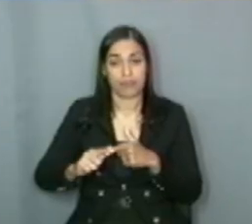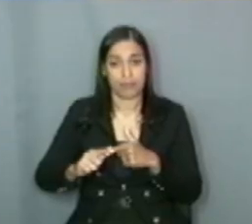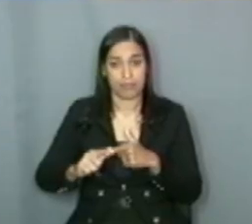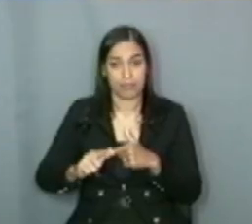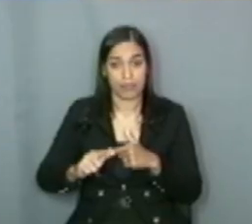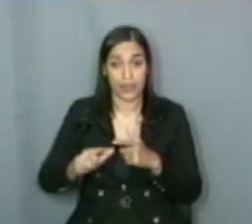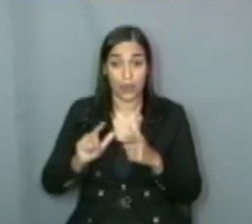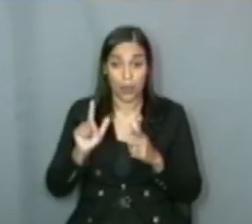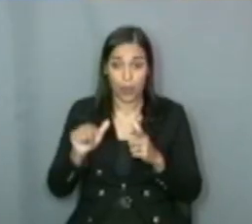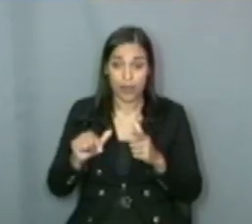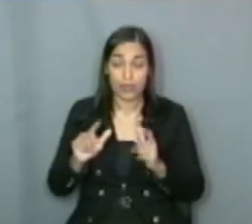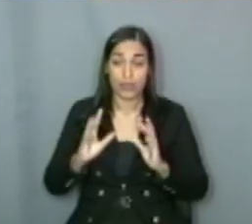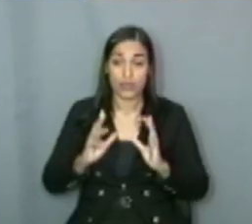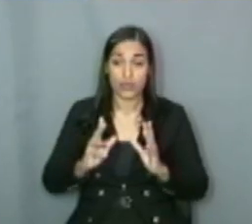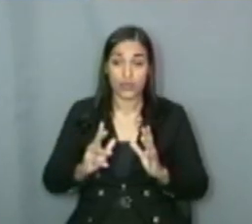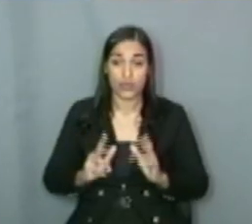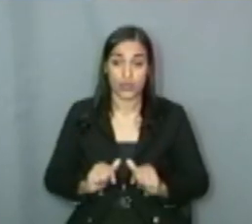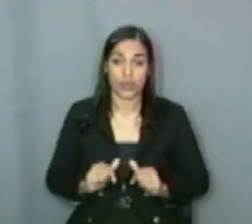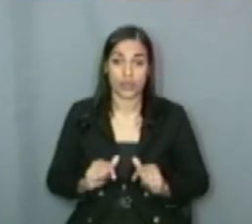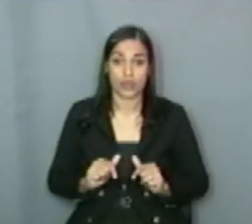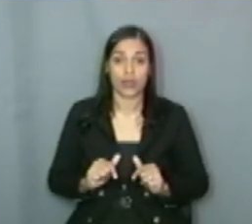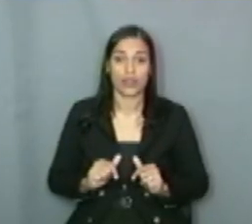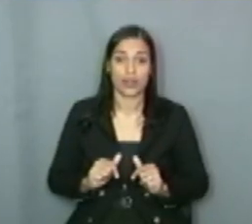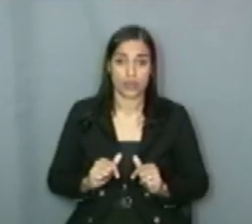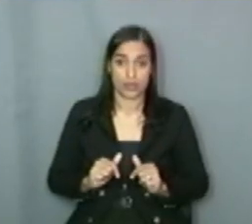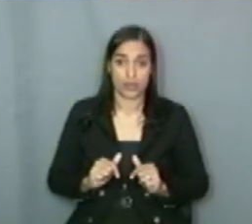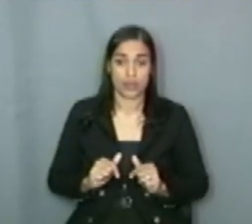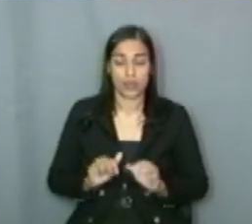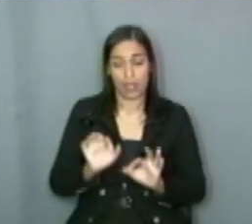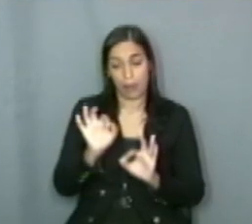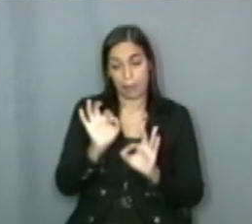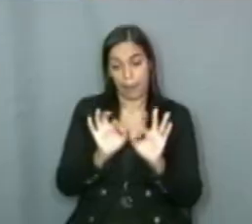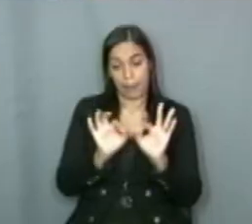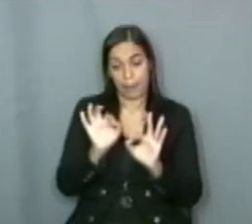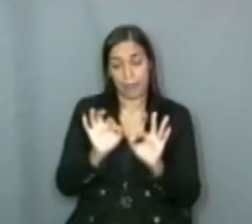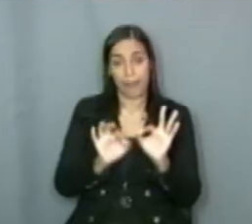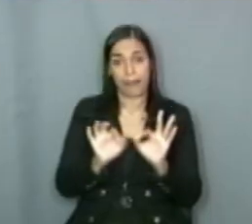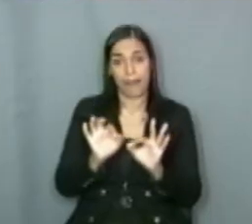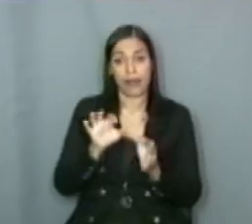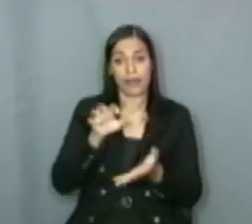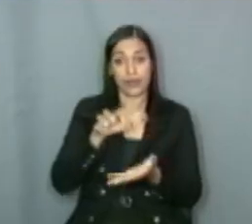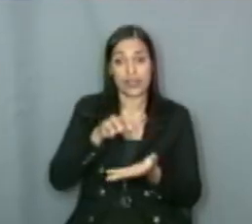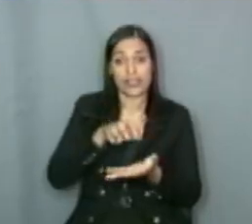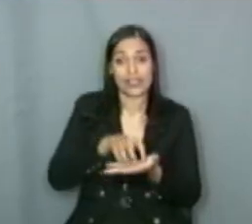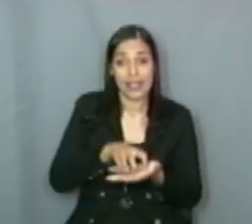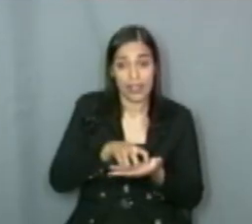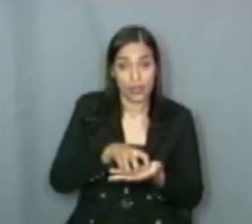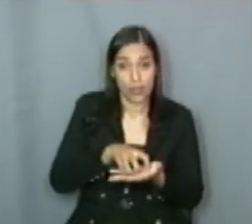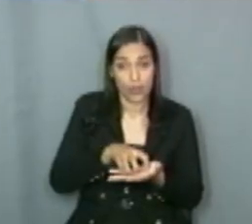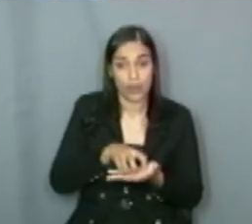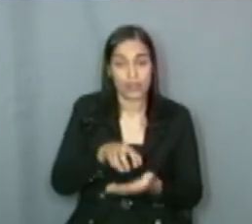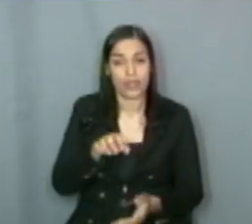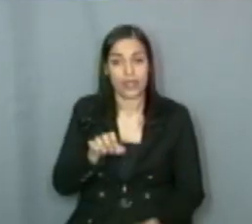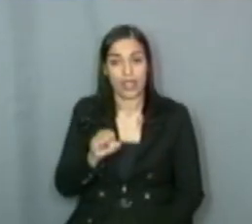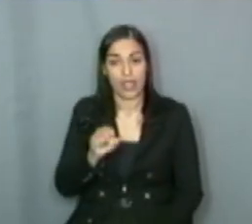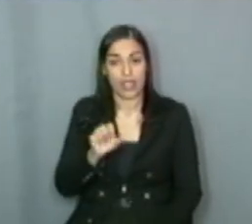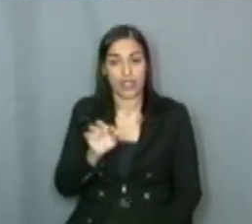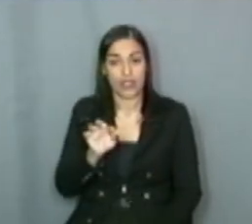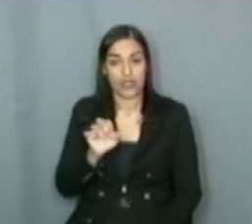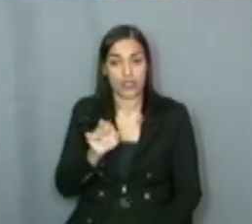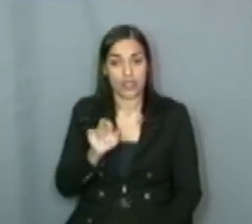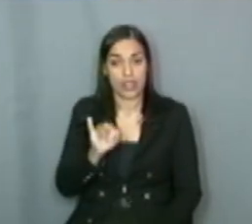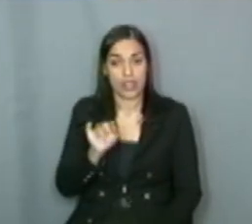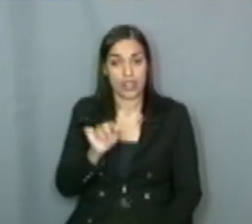condições sanitárias e estruturais do centro de esterilização da maternidade, pô.